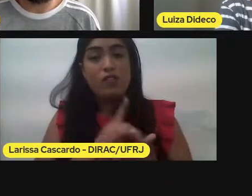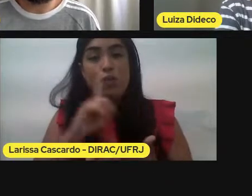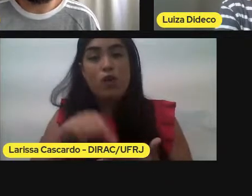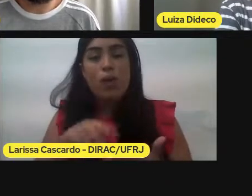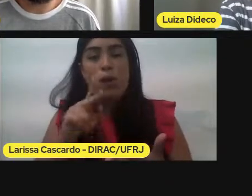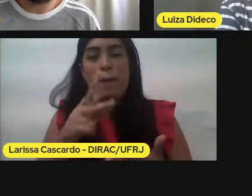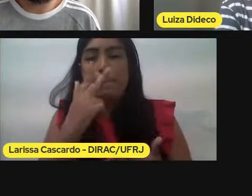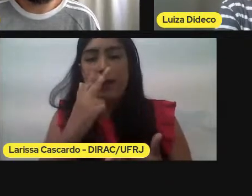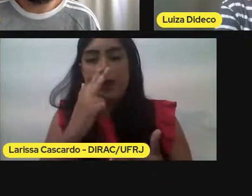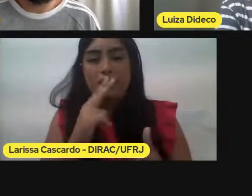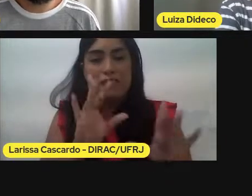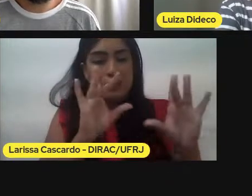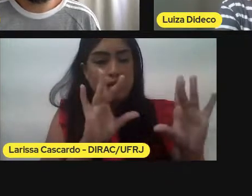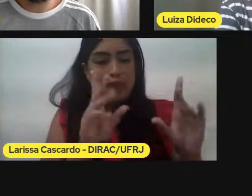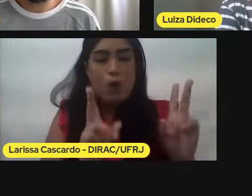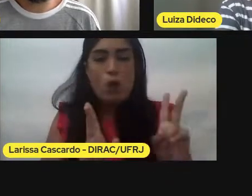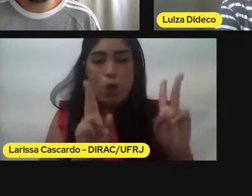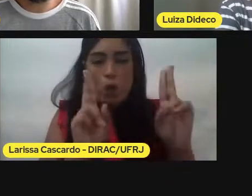esparso